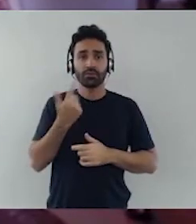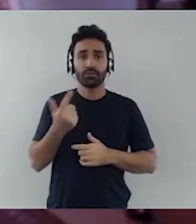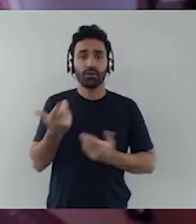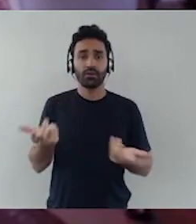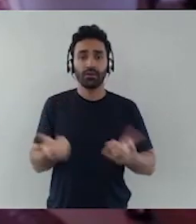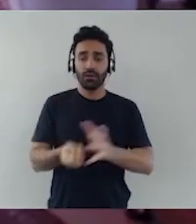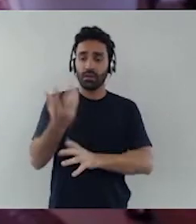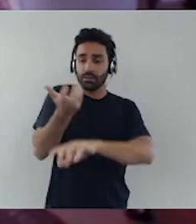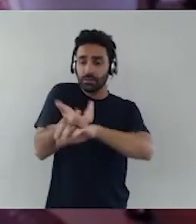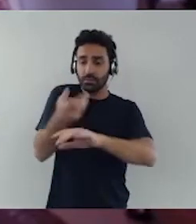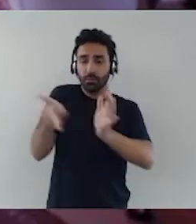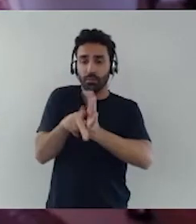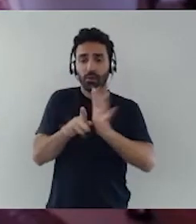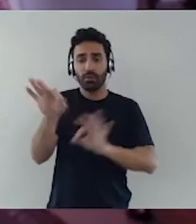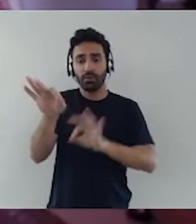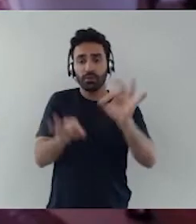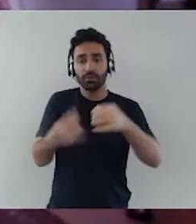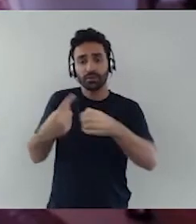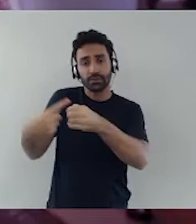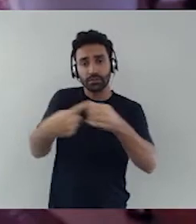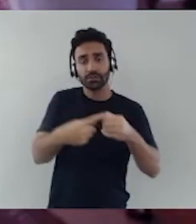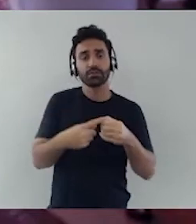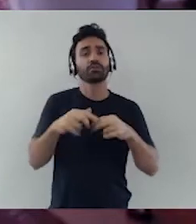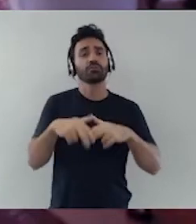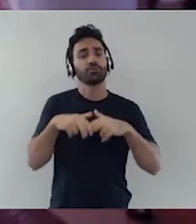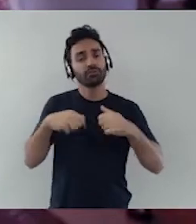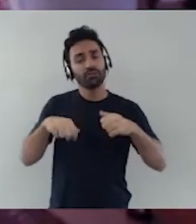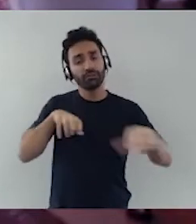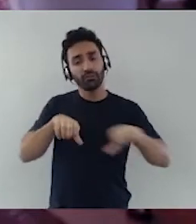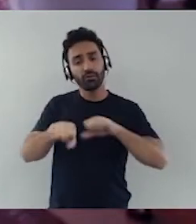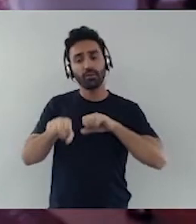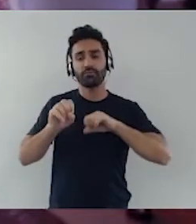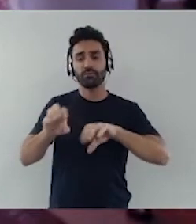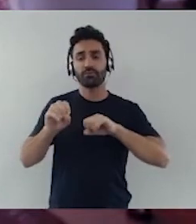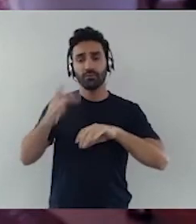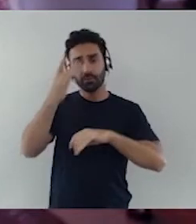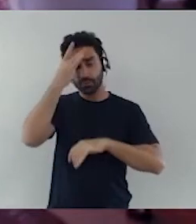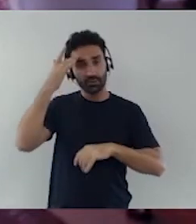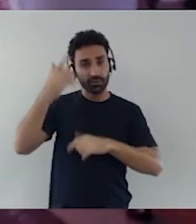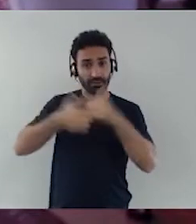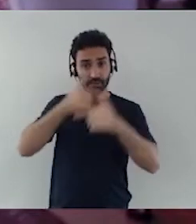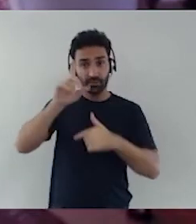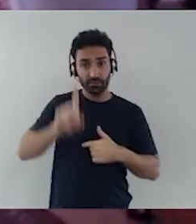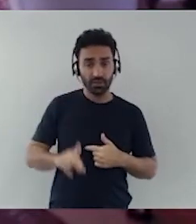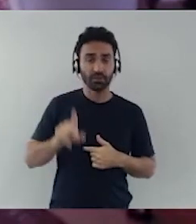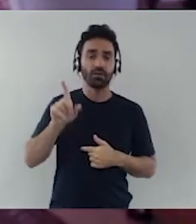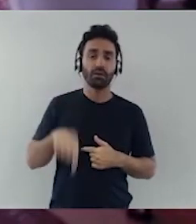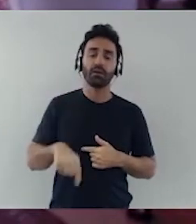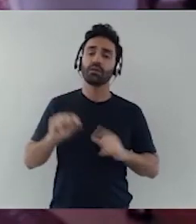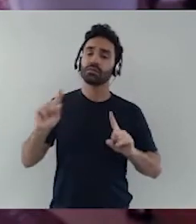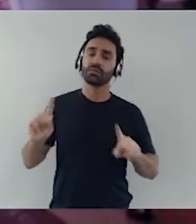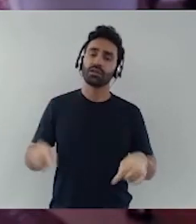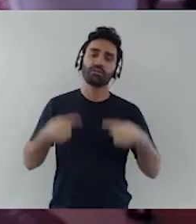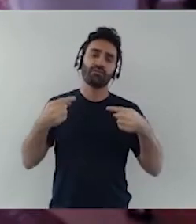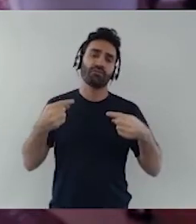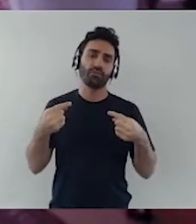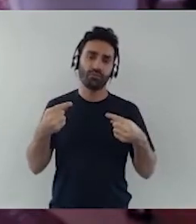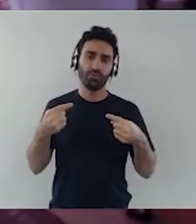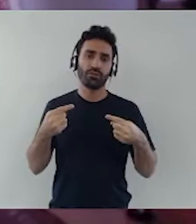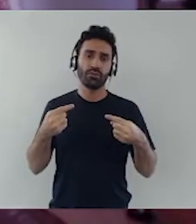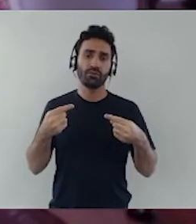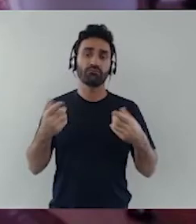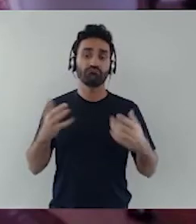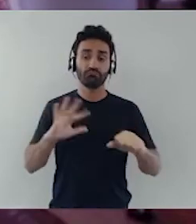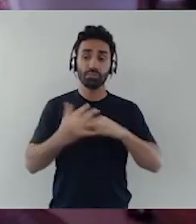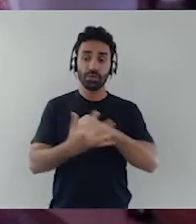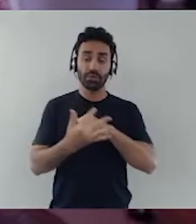hoje. Formar e informar os operadores do direito é um desafio que a pandemia colocou com